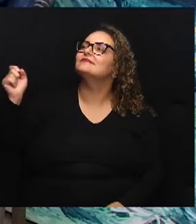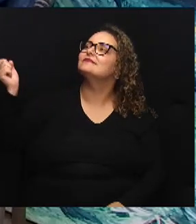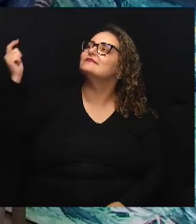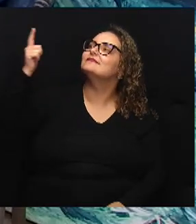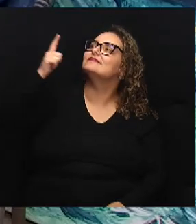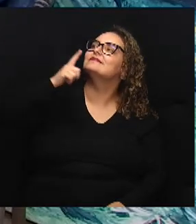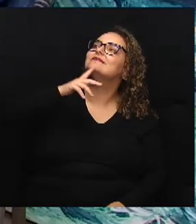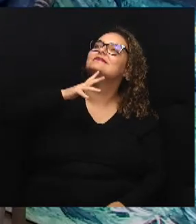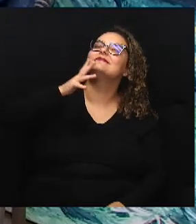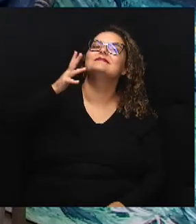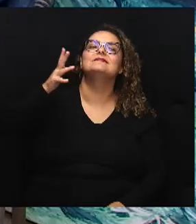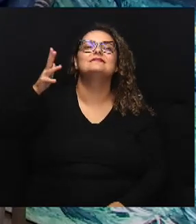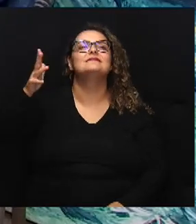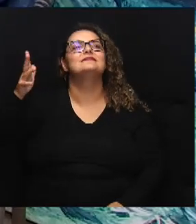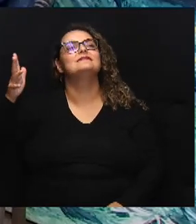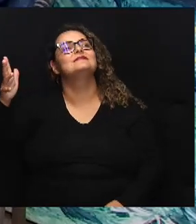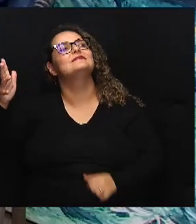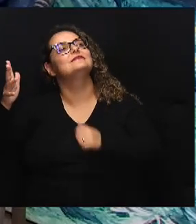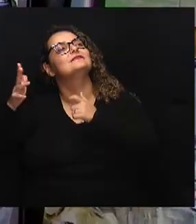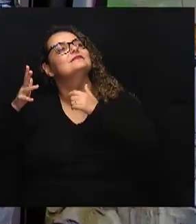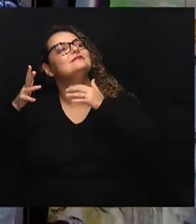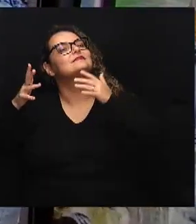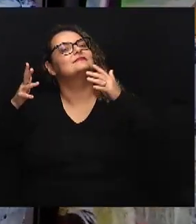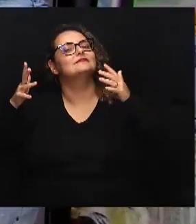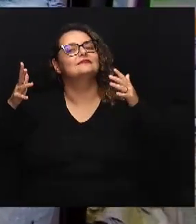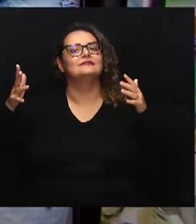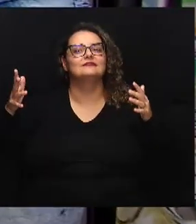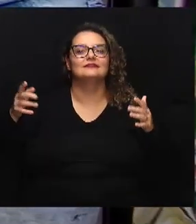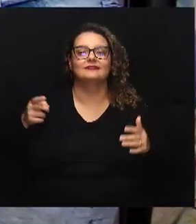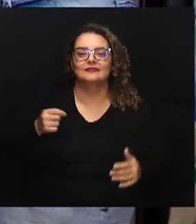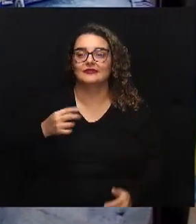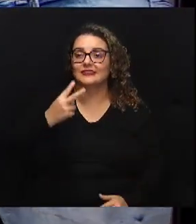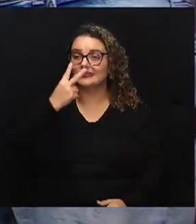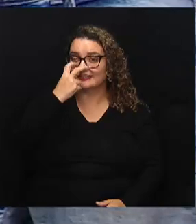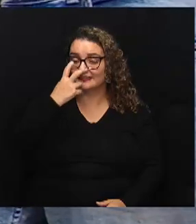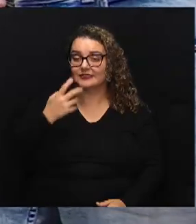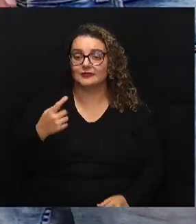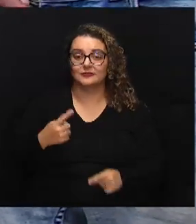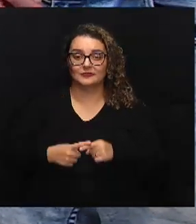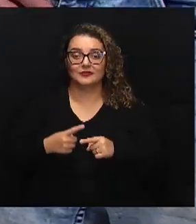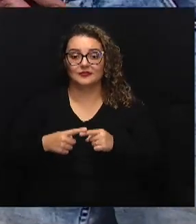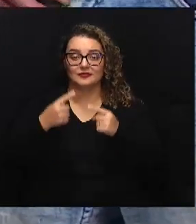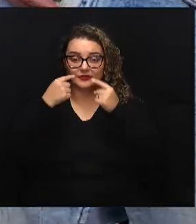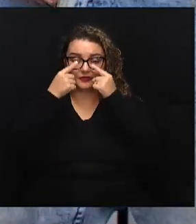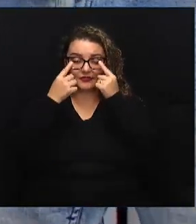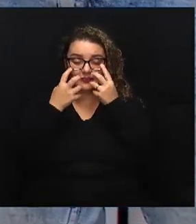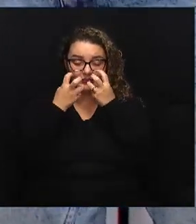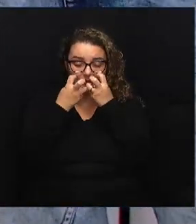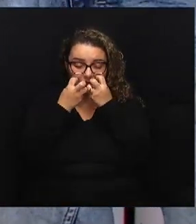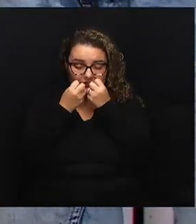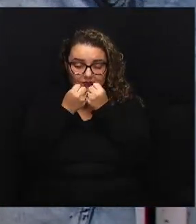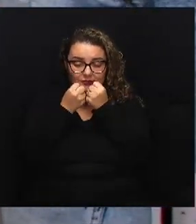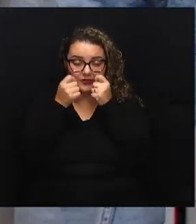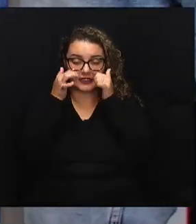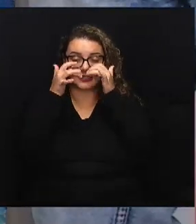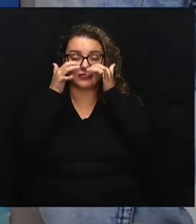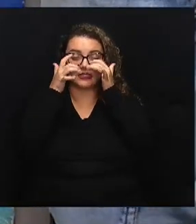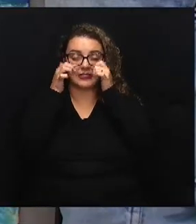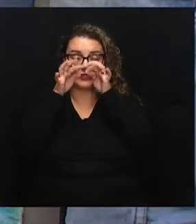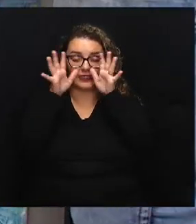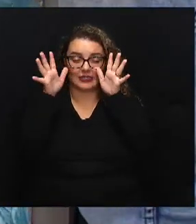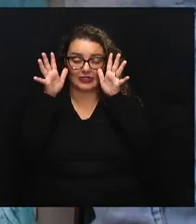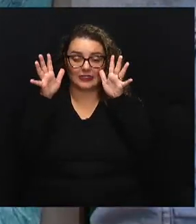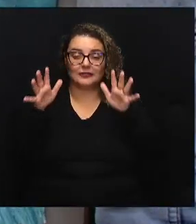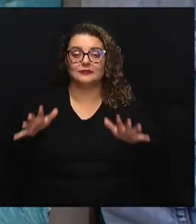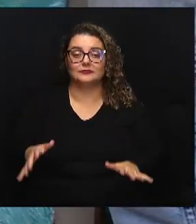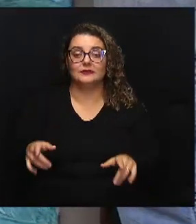deslumbro a luz quase me cega, mesmo porque eu tenho o olho muito sensível, porque é muito claro, e além de